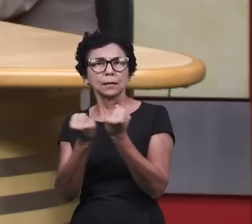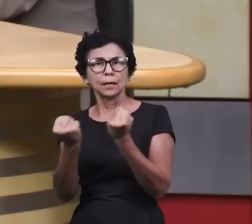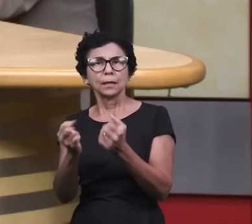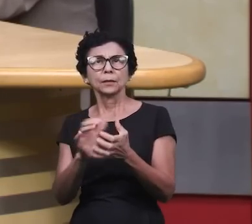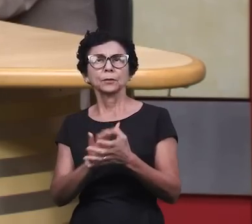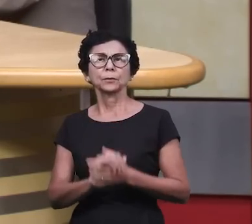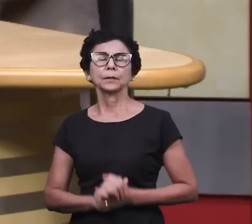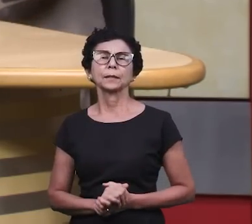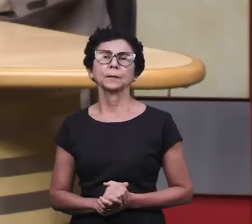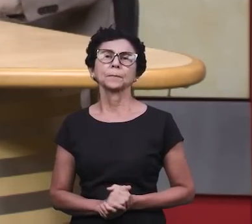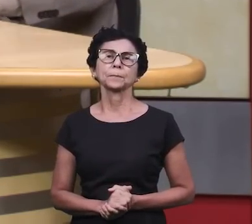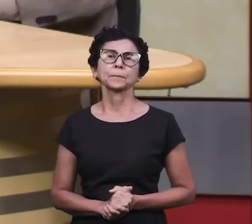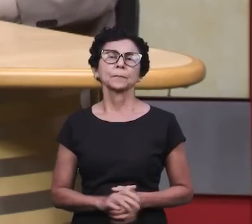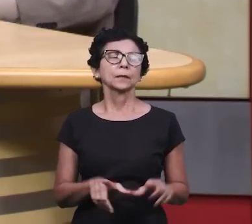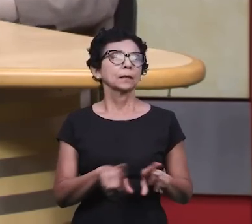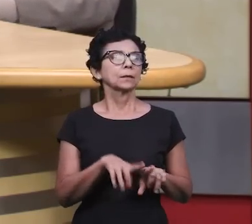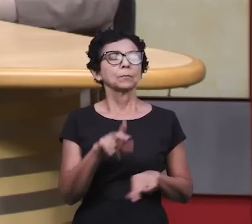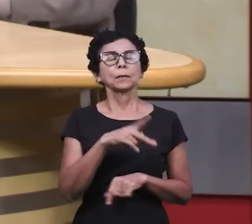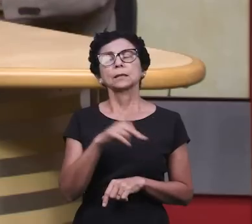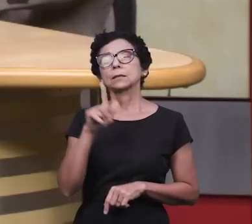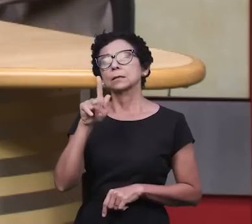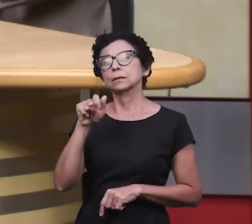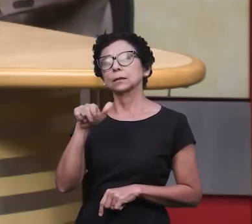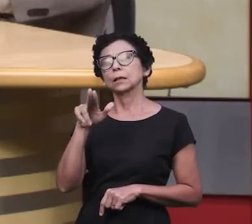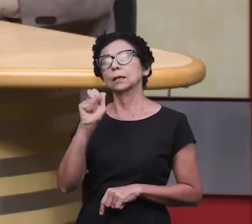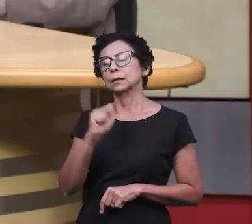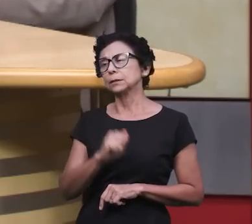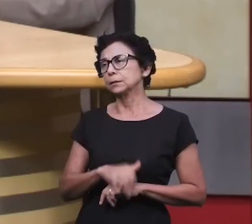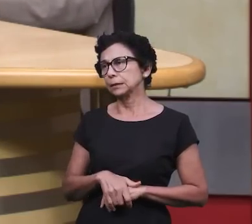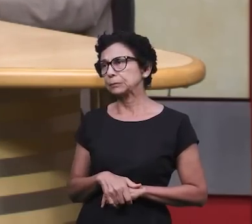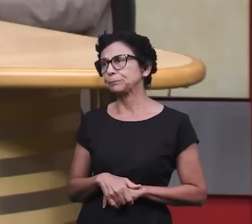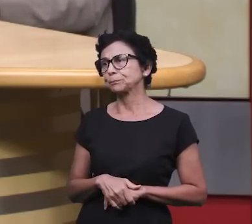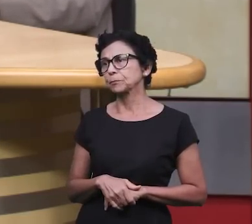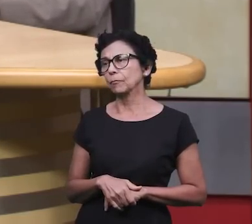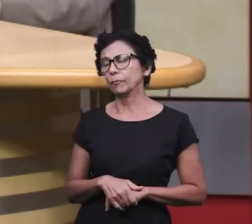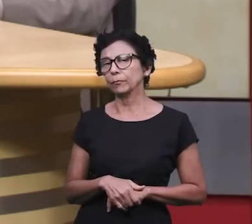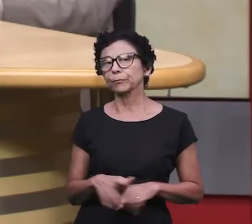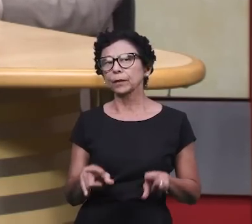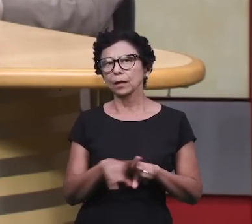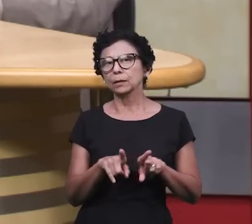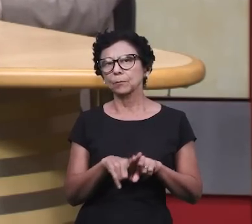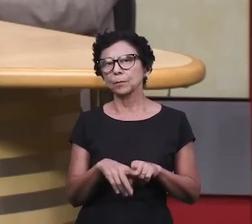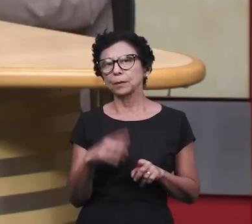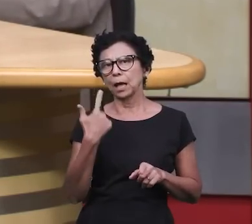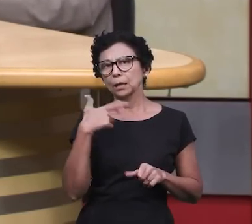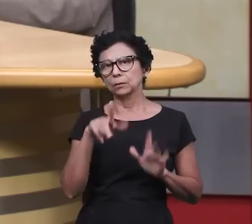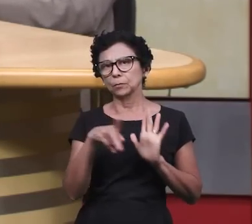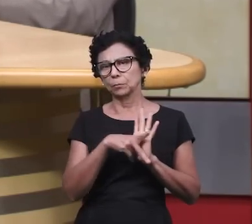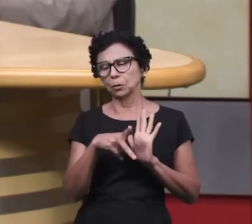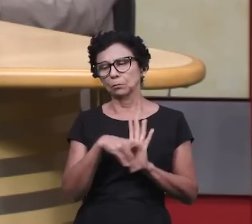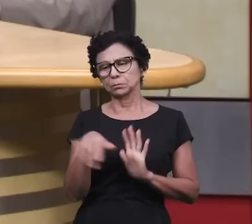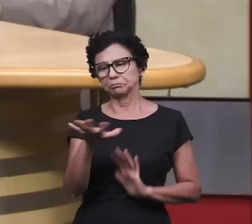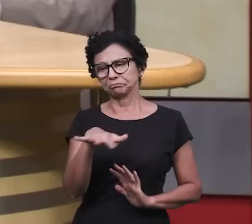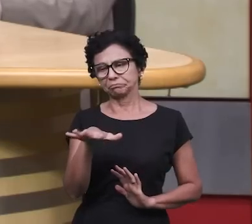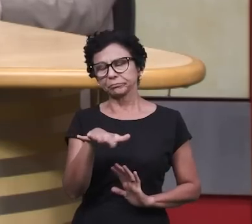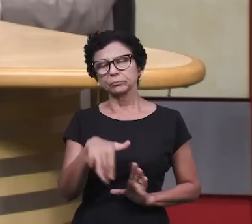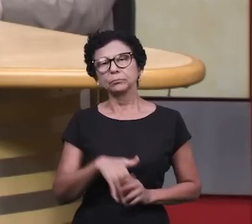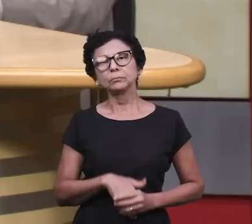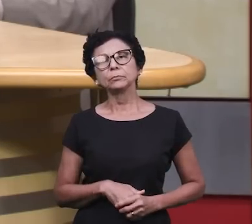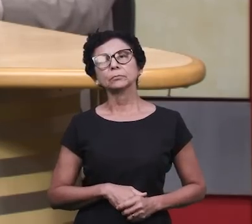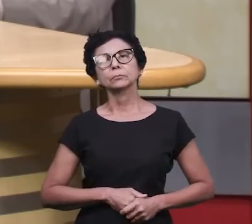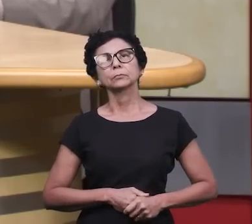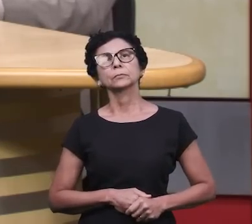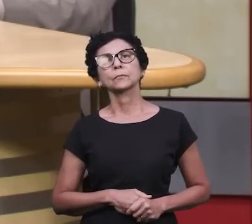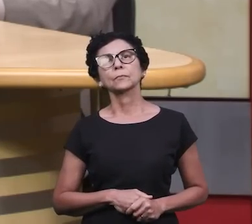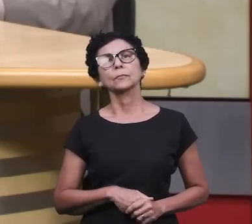em Gana, né? Até por causa disso, até por causa da língua, né? Dos dialetos, dos dialetos que eles usam e tudo, né? E